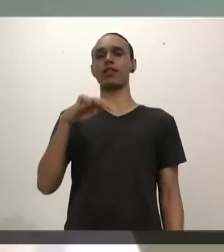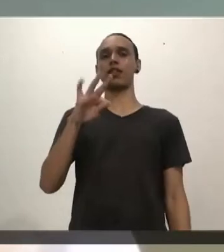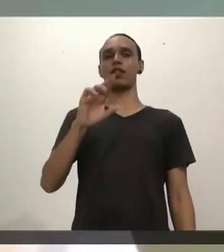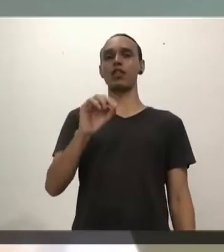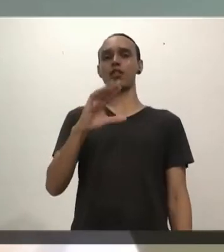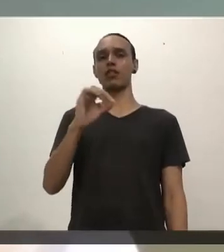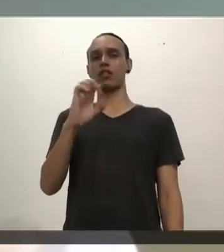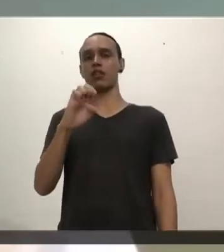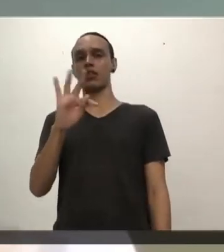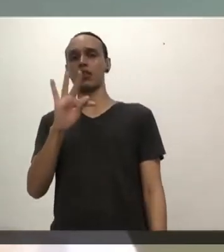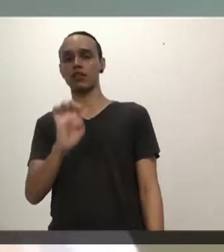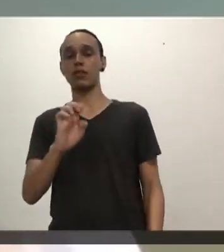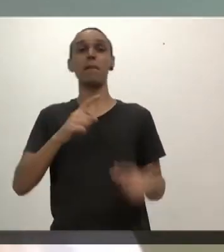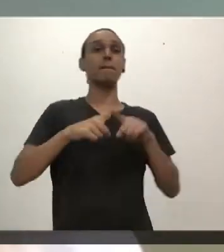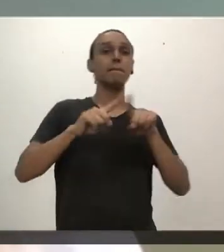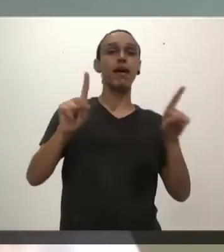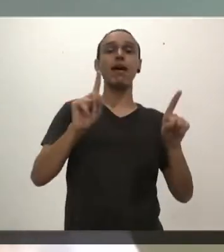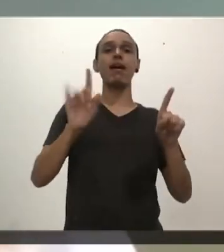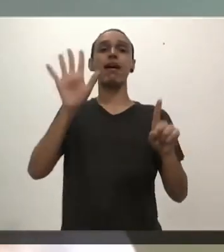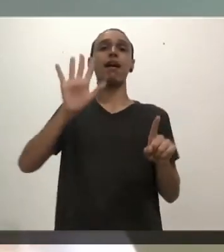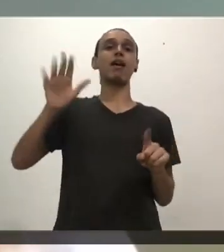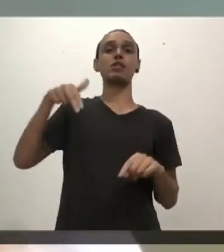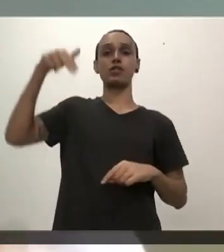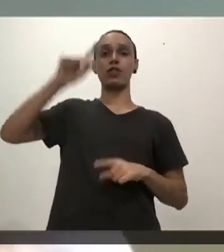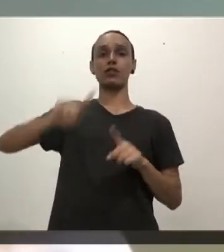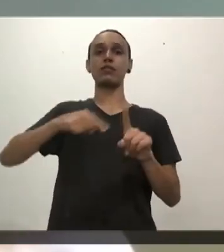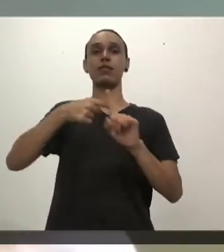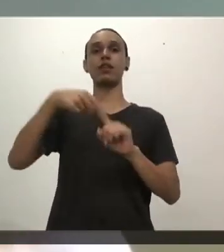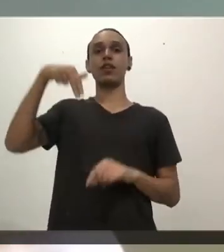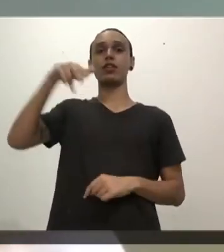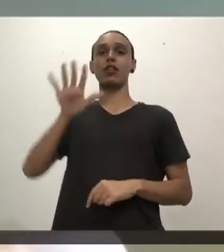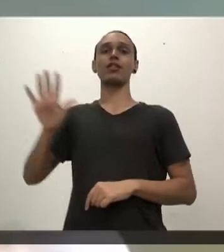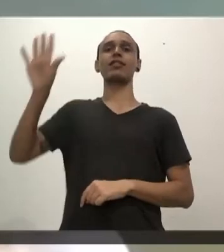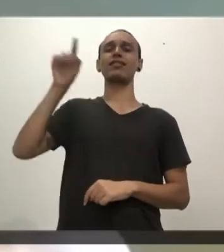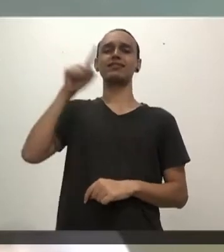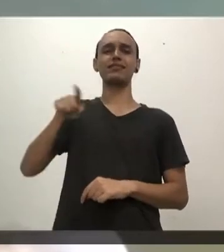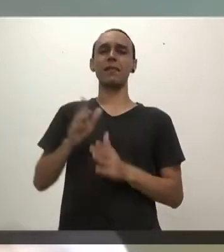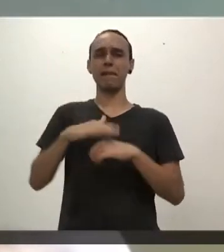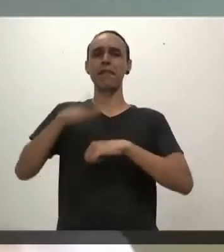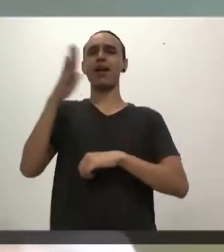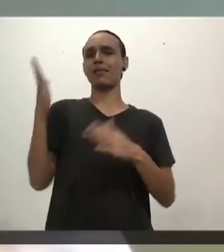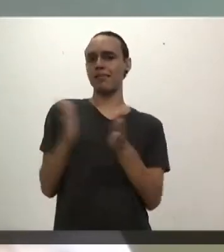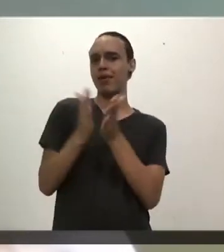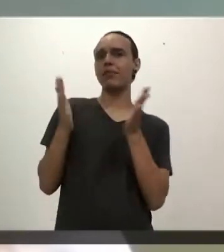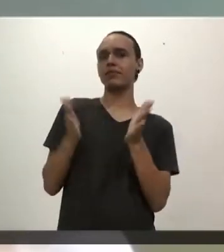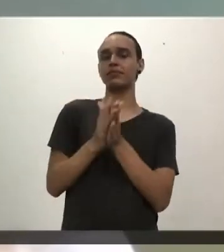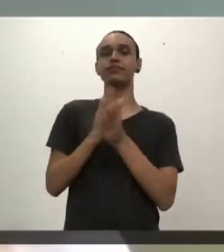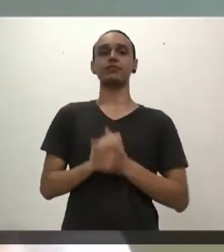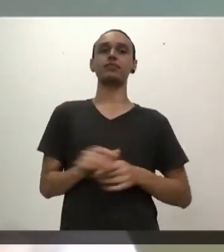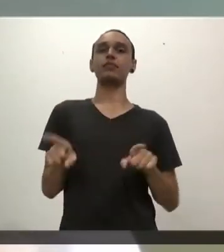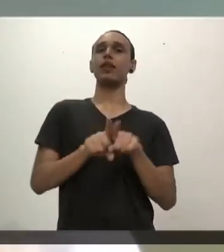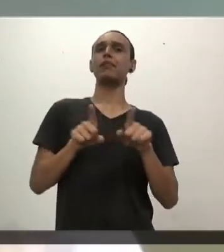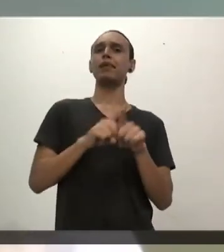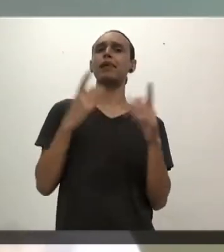Centro-Oeste. Mas, por outro lado, nas regiões Norte e Nordeste, que são as regiões economicamente menos